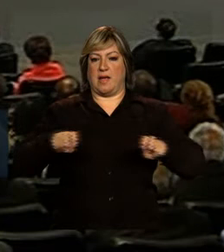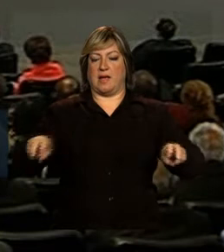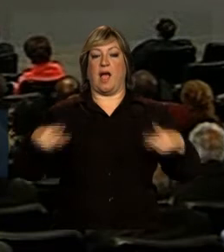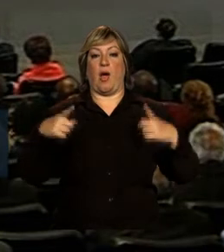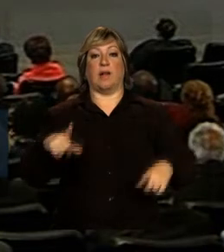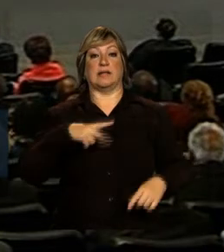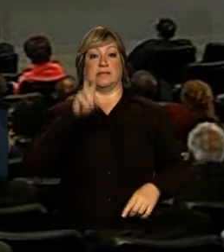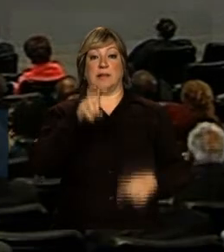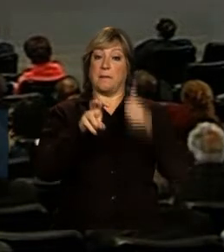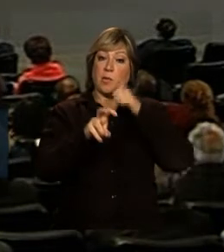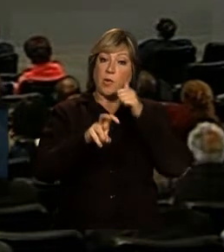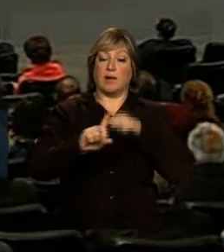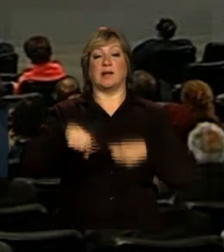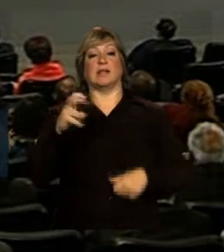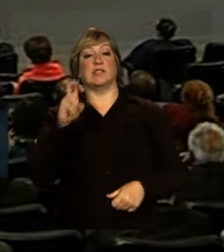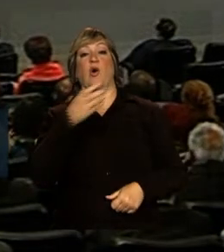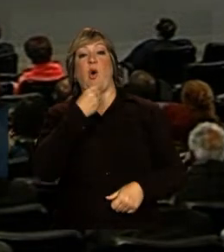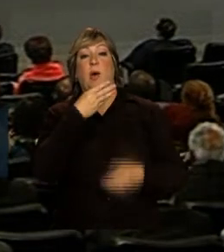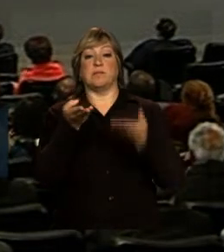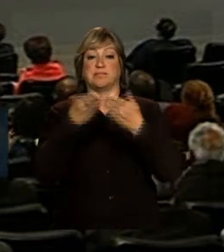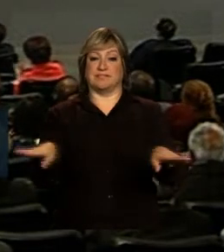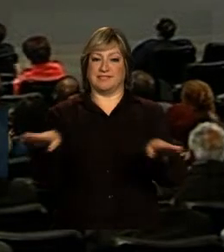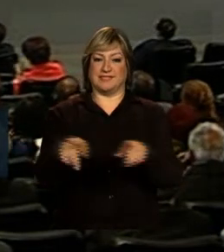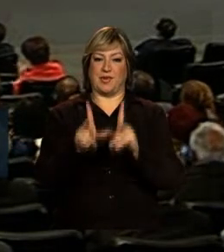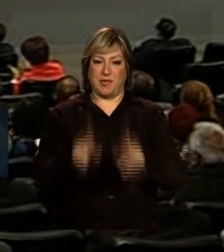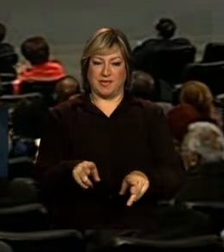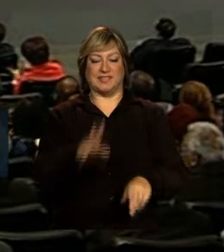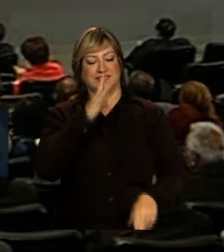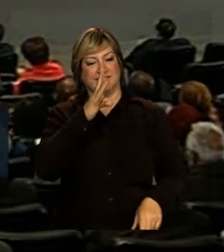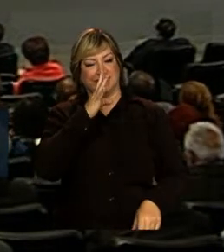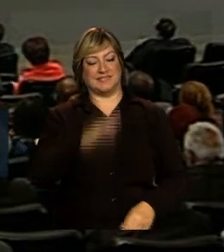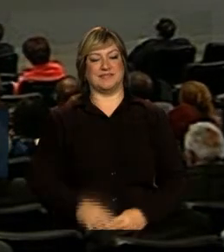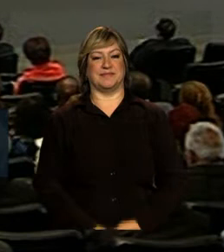tem 5 mulheres e 5 homens, né? Então, a gente já tem que parar.